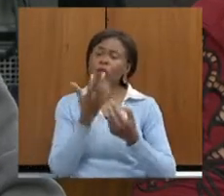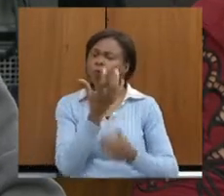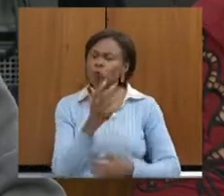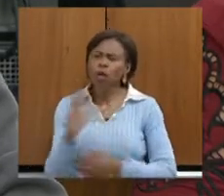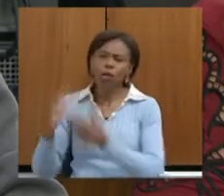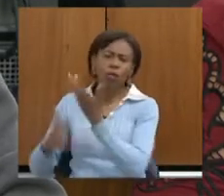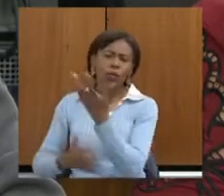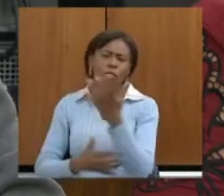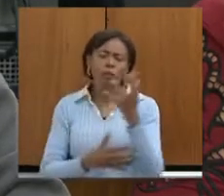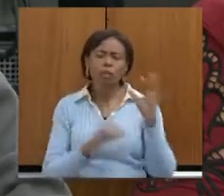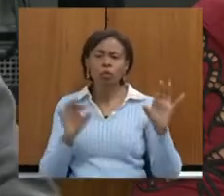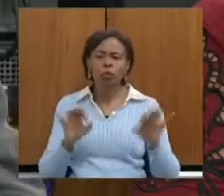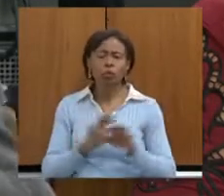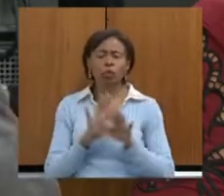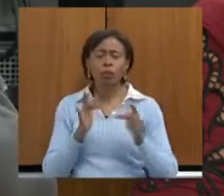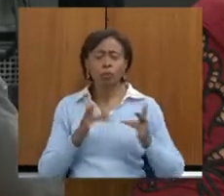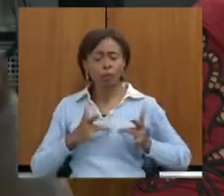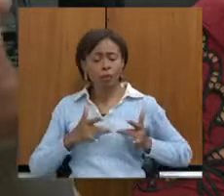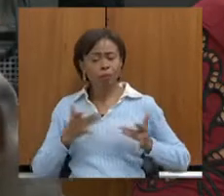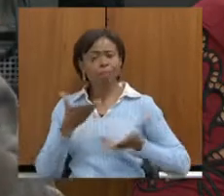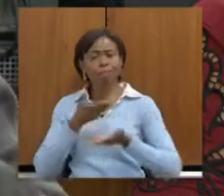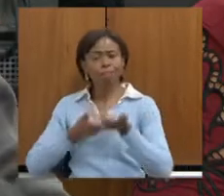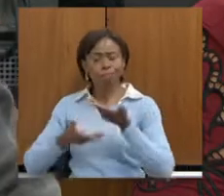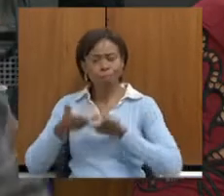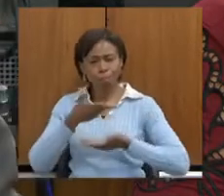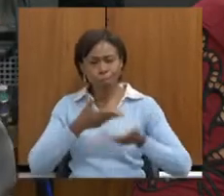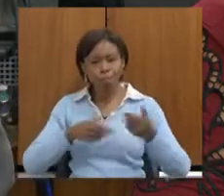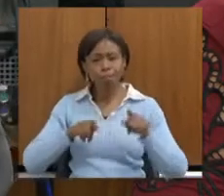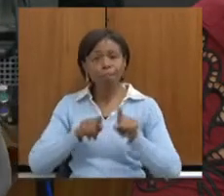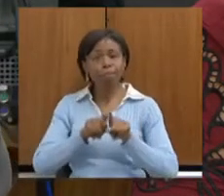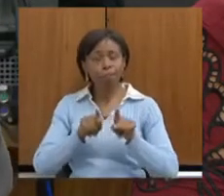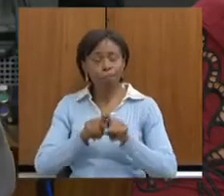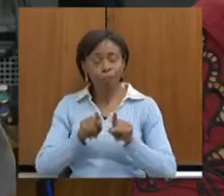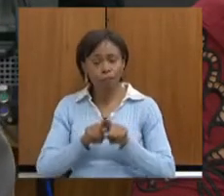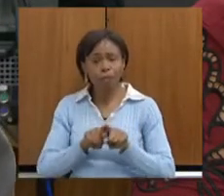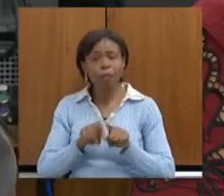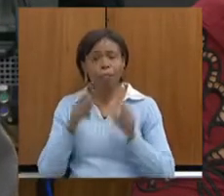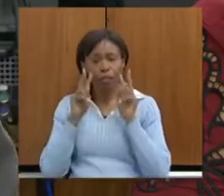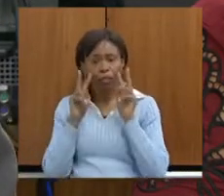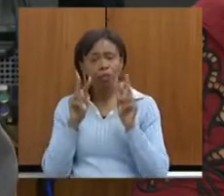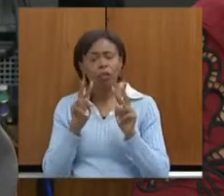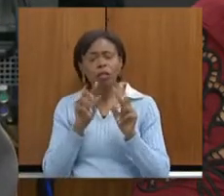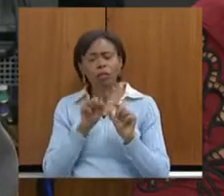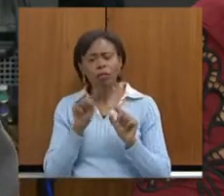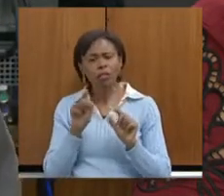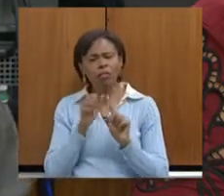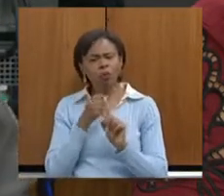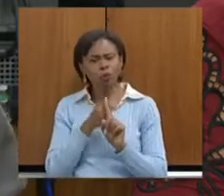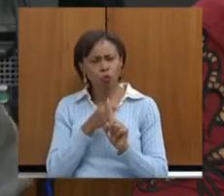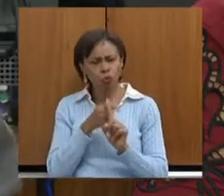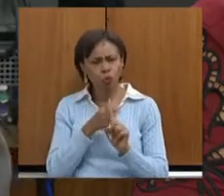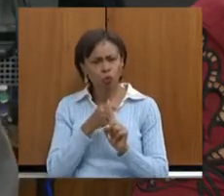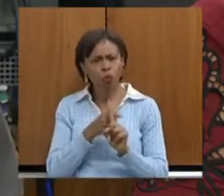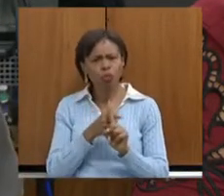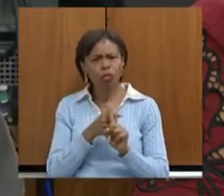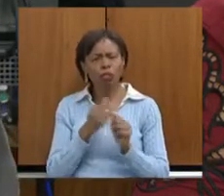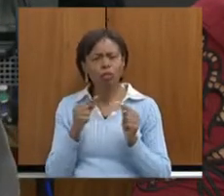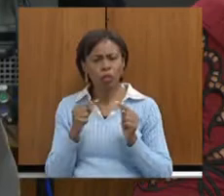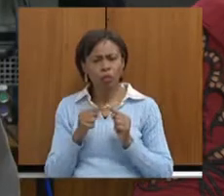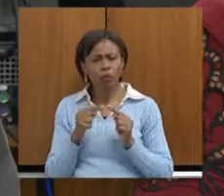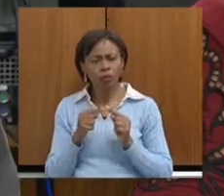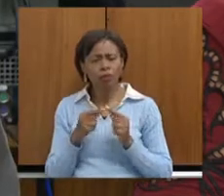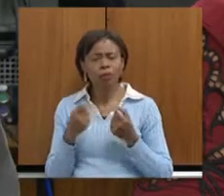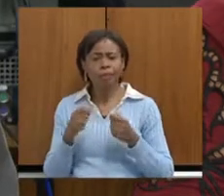E lança crédito diz que fala da Fraternidade entre os irmãos né e a gente vê essa luta de vocês e acho que é nesse sentido